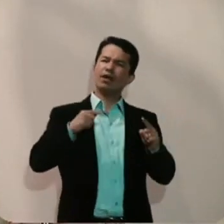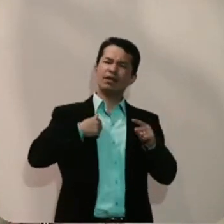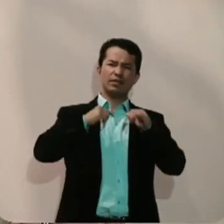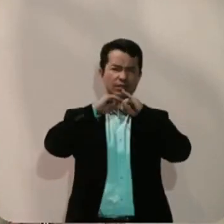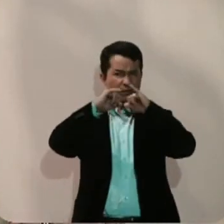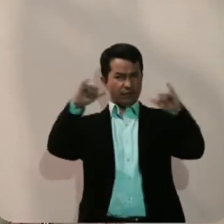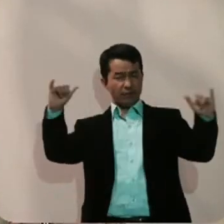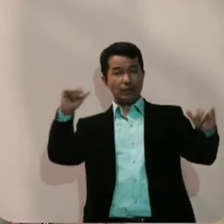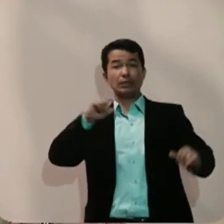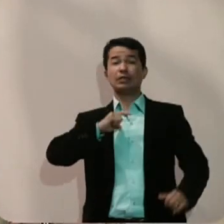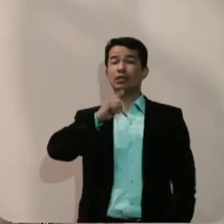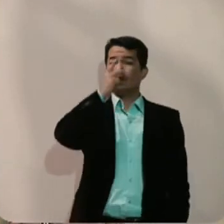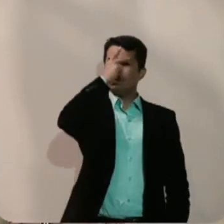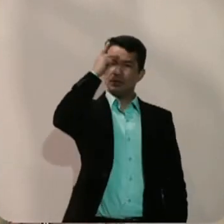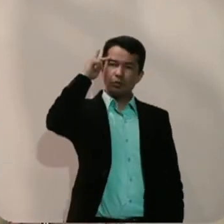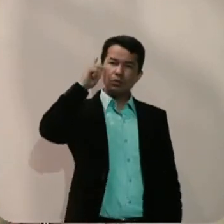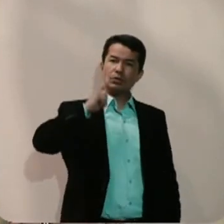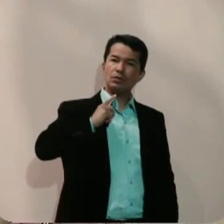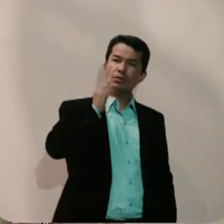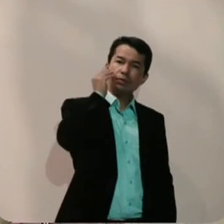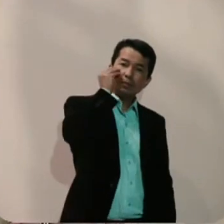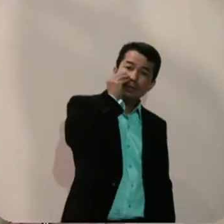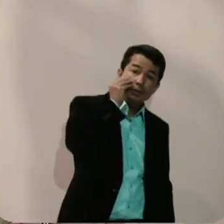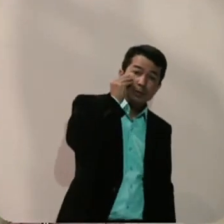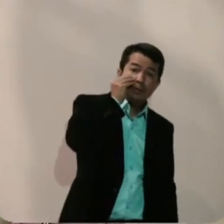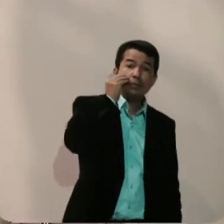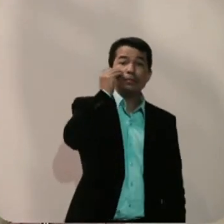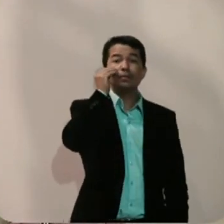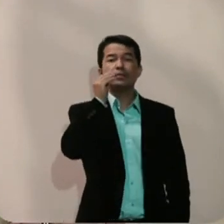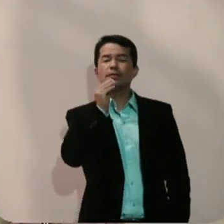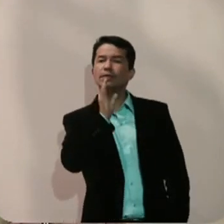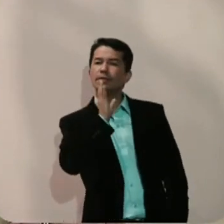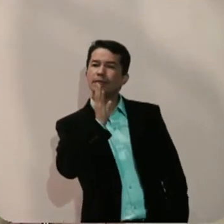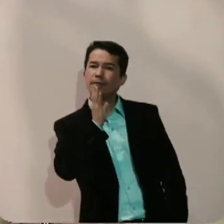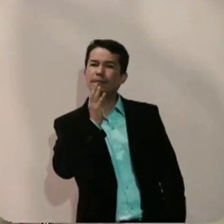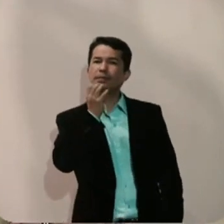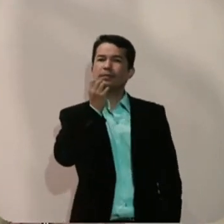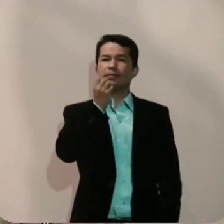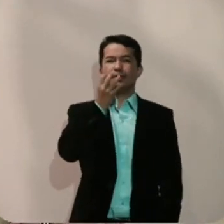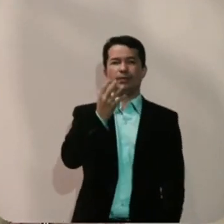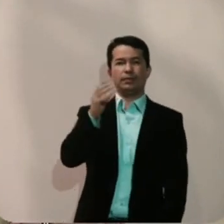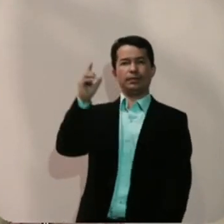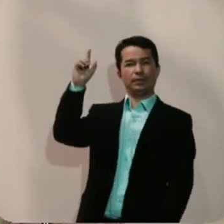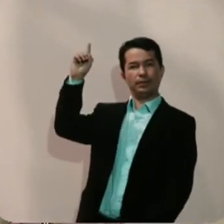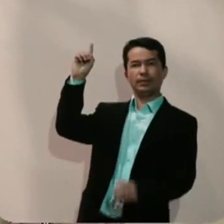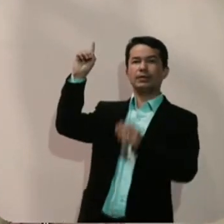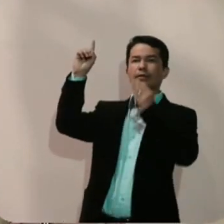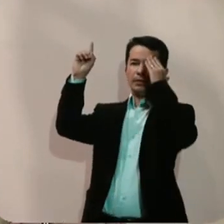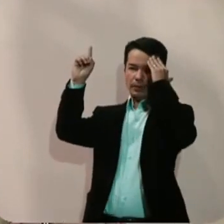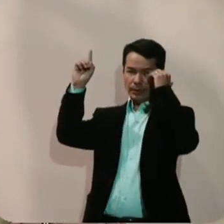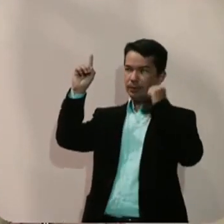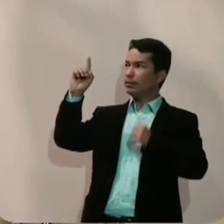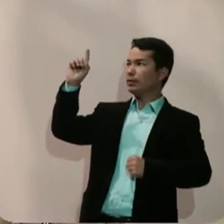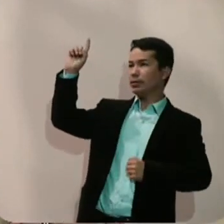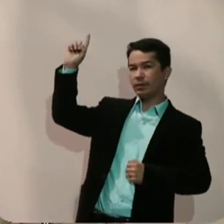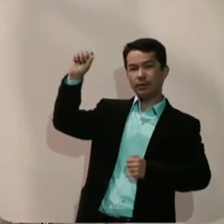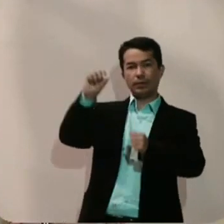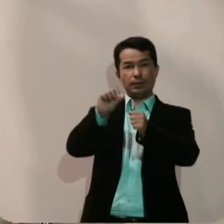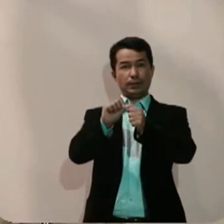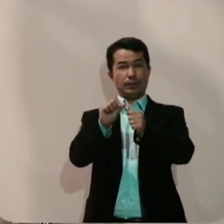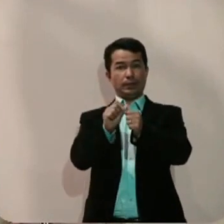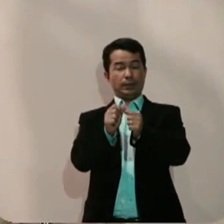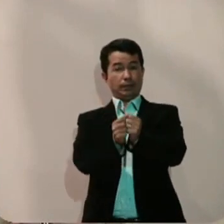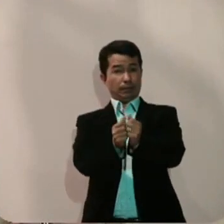têm tantas experiências reveladoras de Deus, porque Deus já fez tantas coisas, já realizou verdadeiros